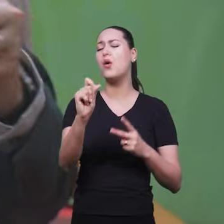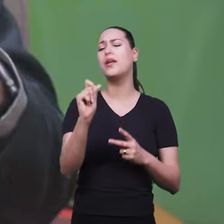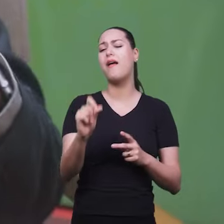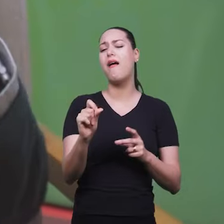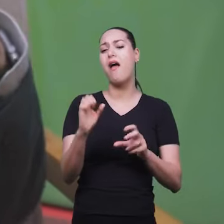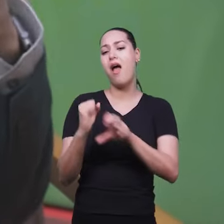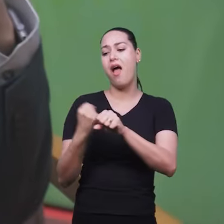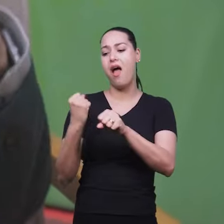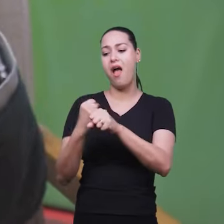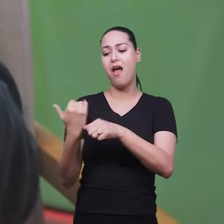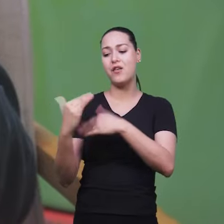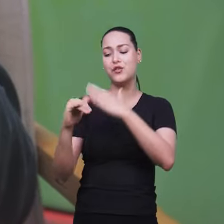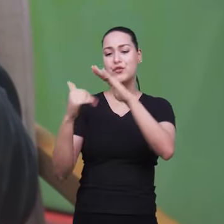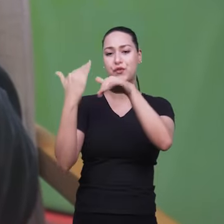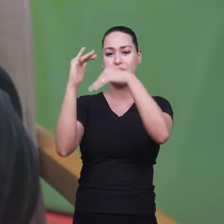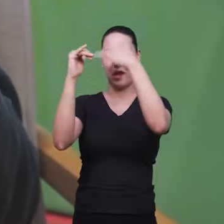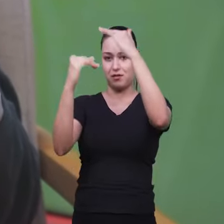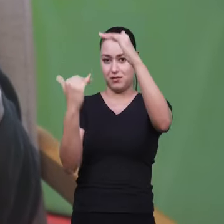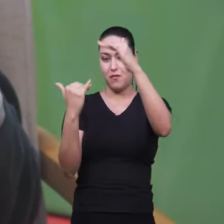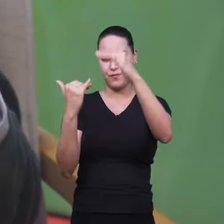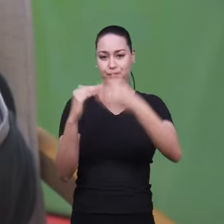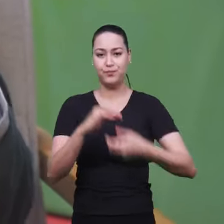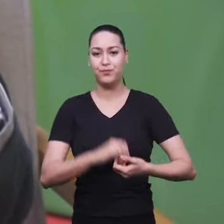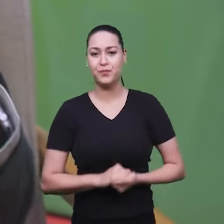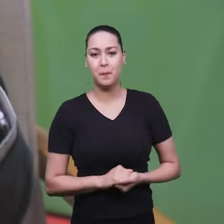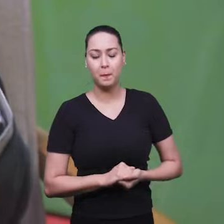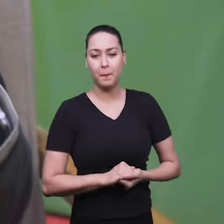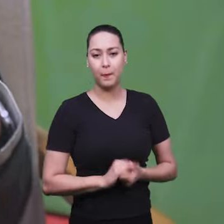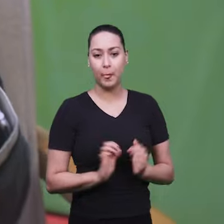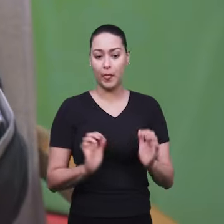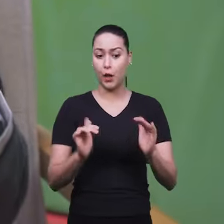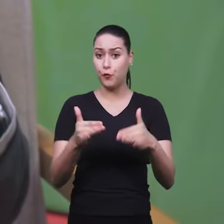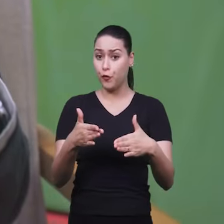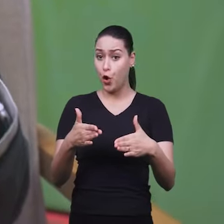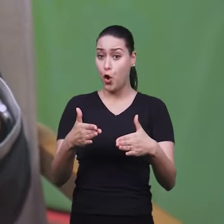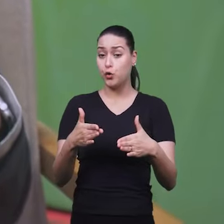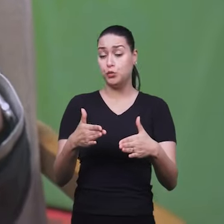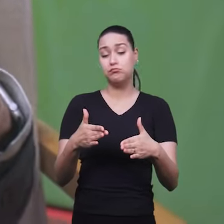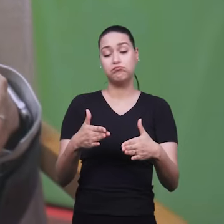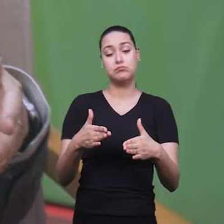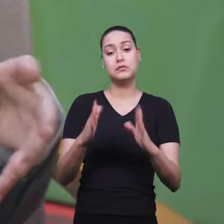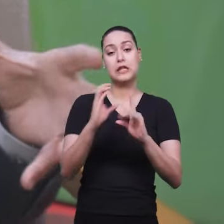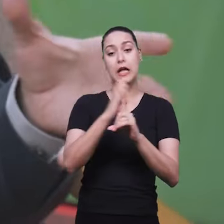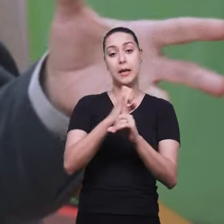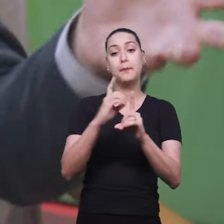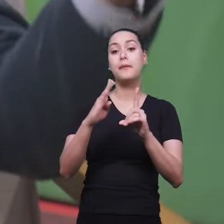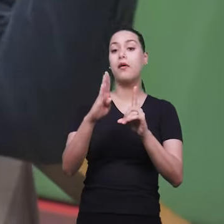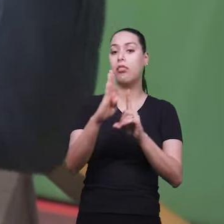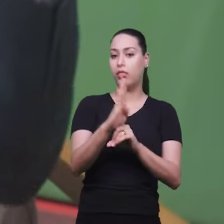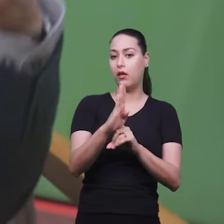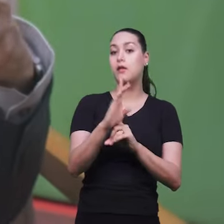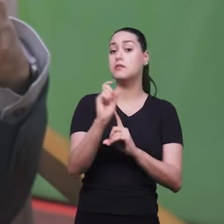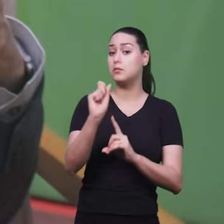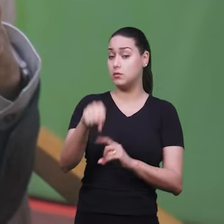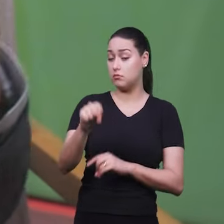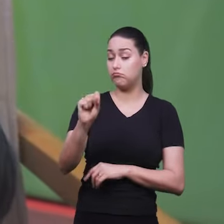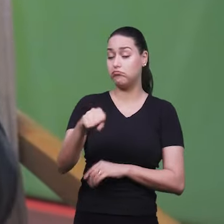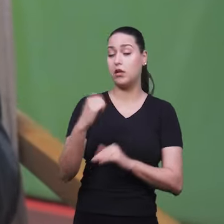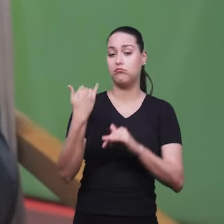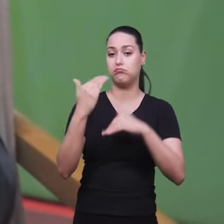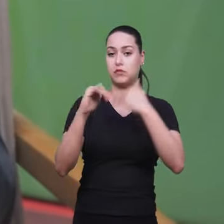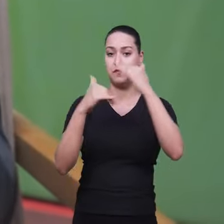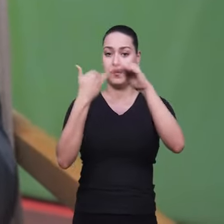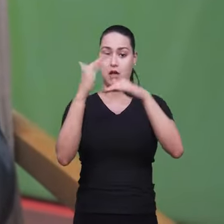E, na verdade, o propósito, começando com a escola bíblica dominical, é nos edificar